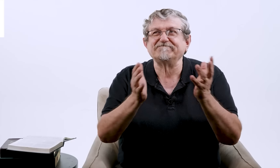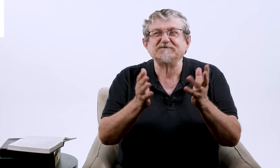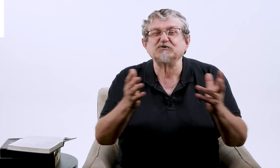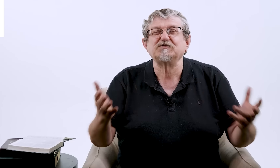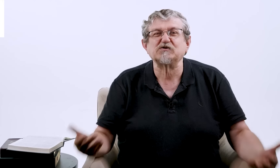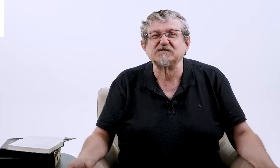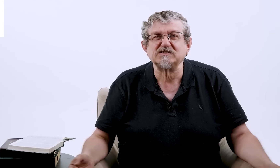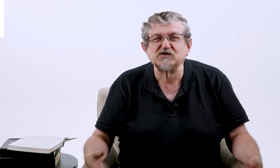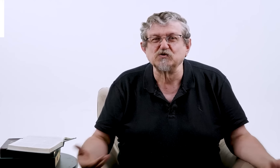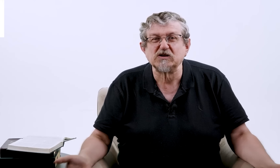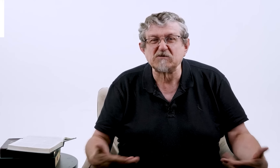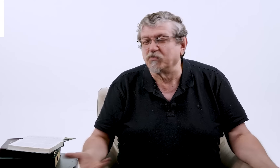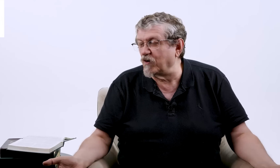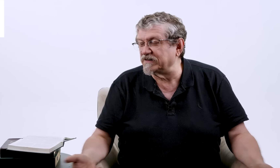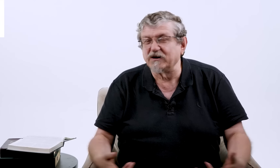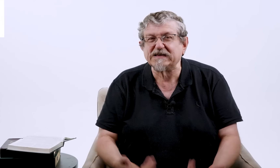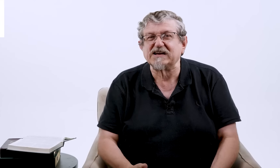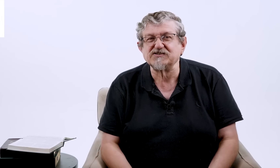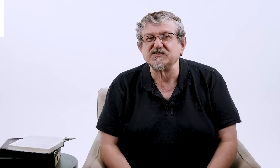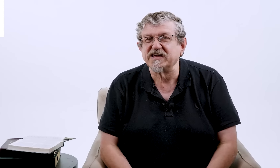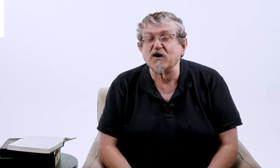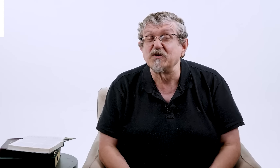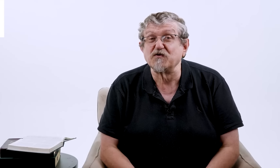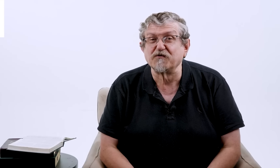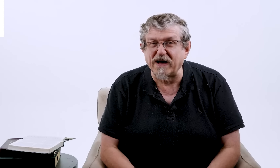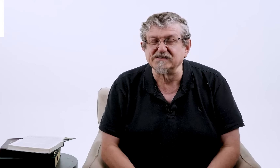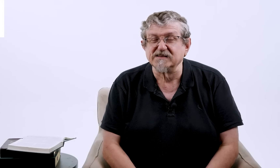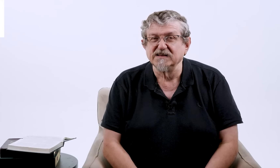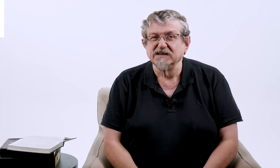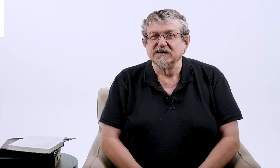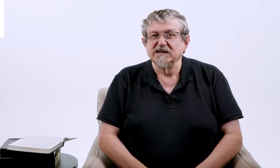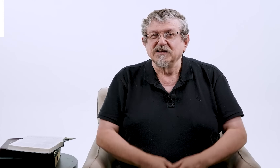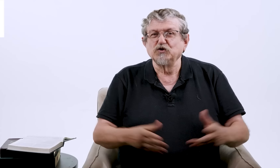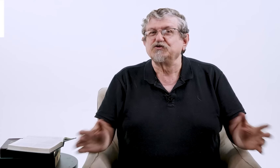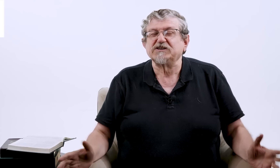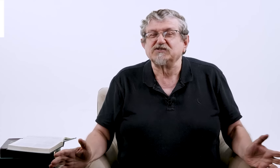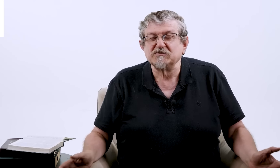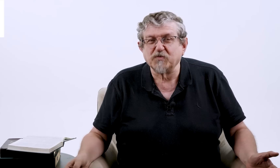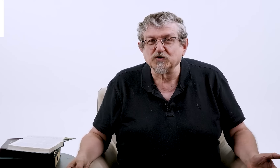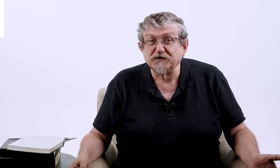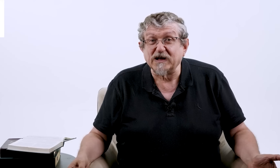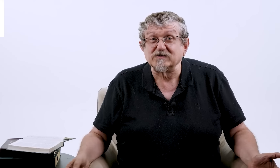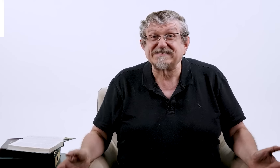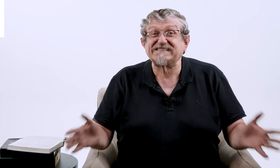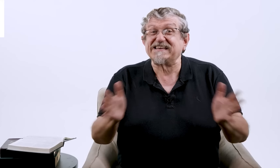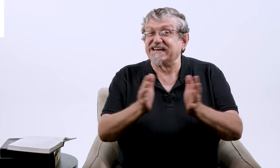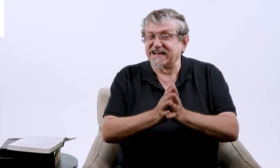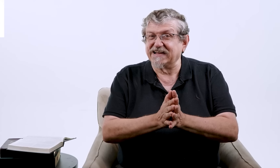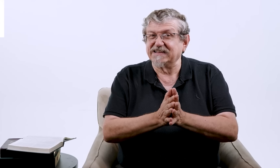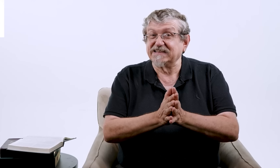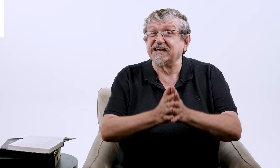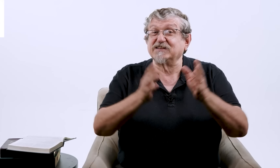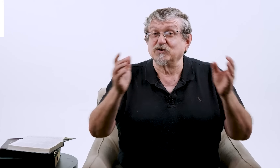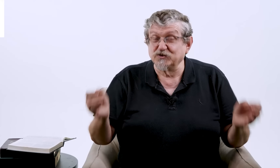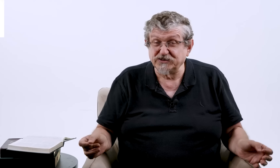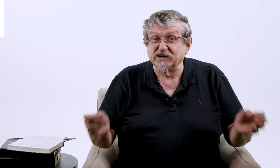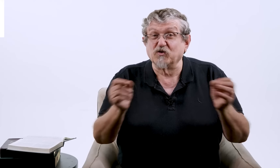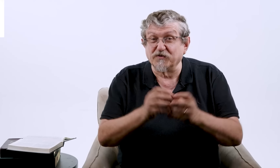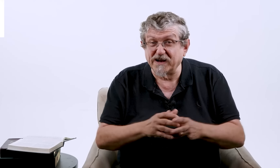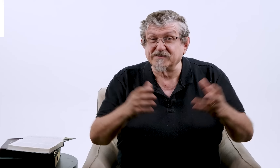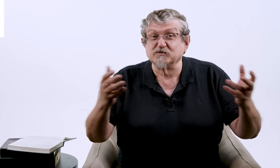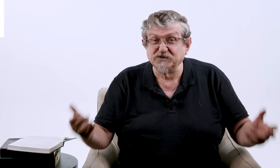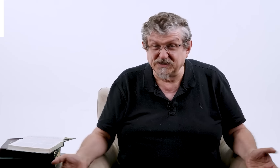olha, não vejo sentido, o que importa é o que a gente realmente faz no dia a dia, ponto final. Será que a